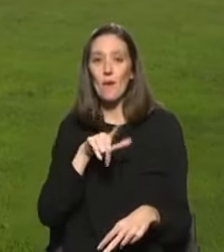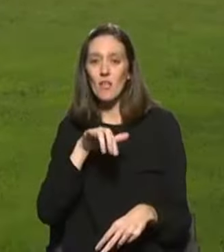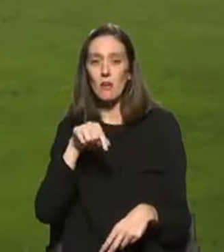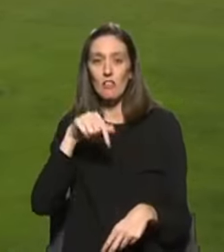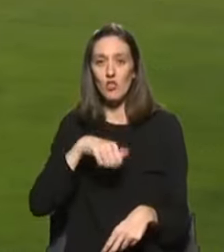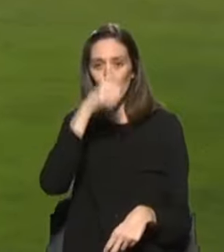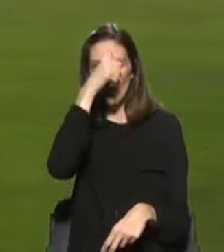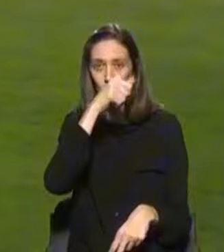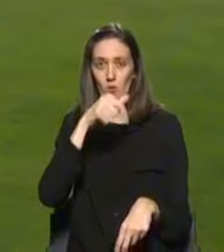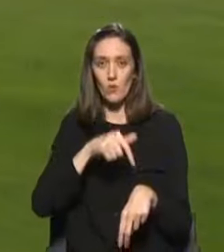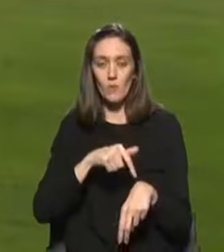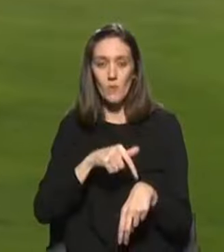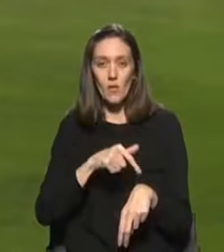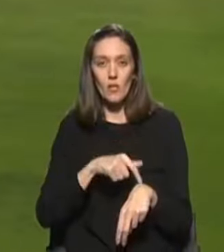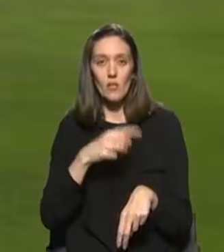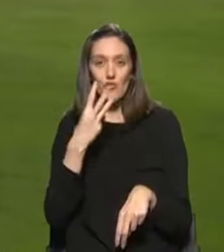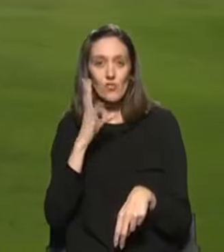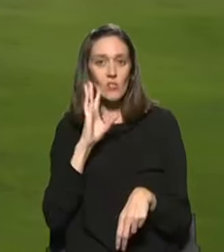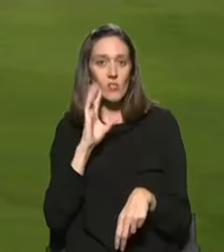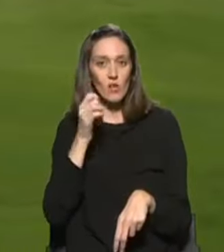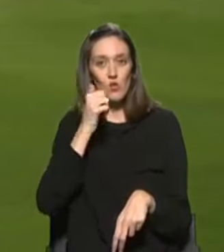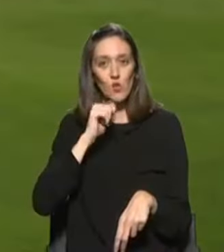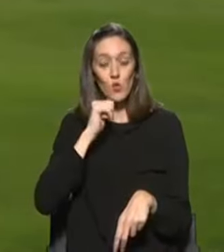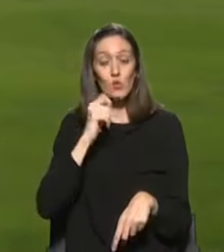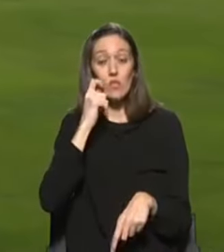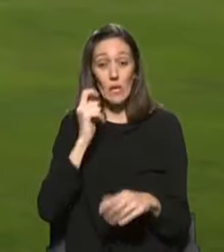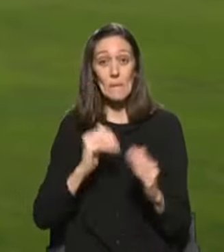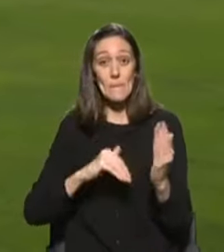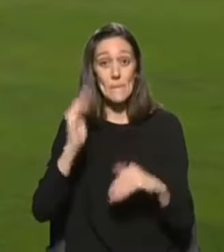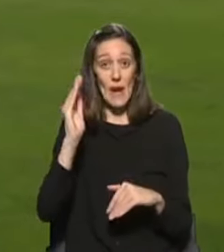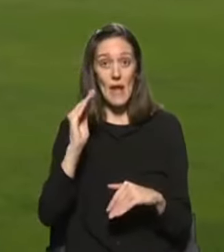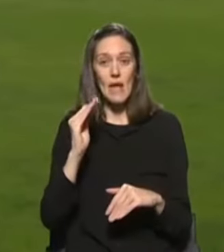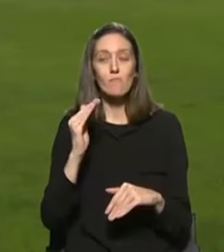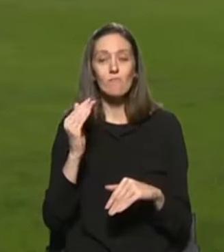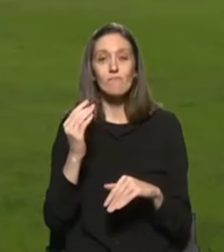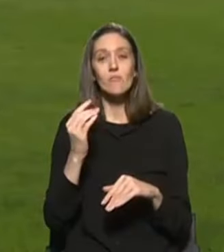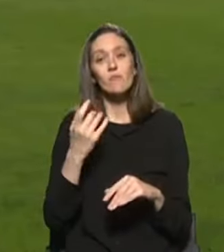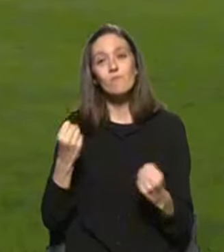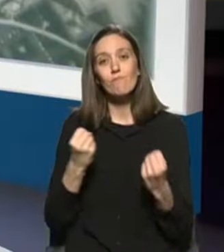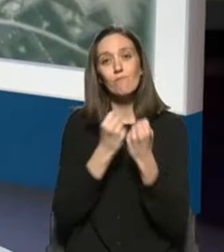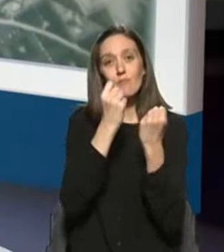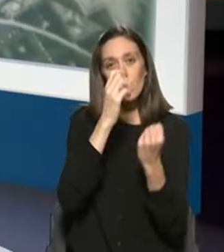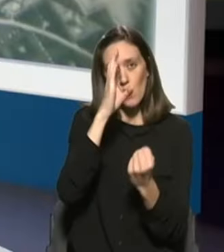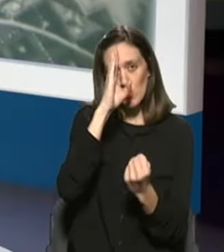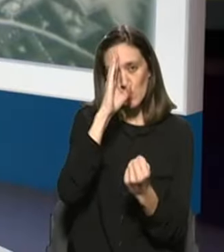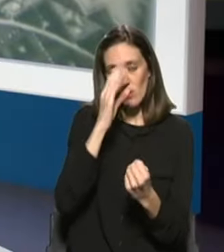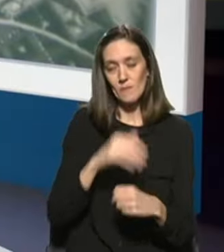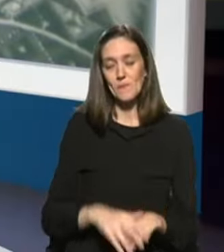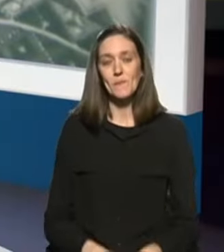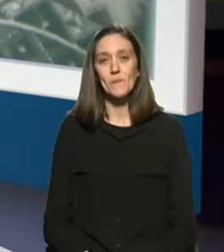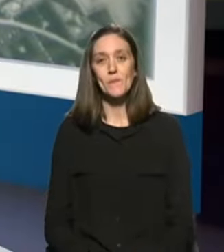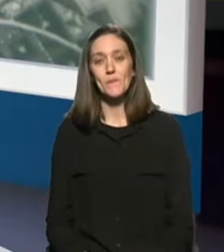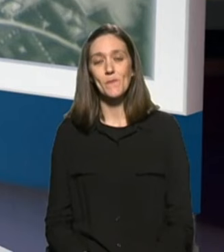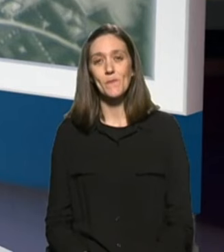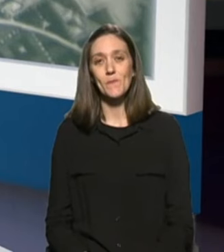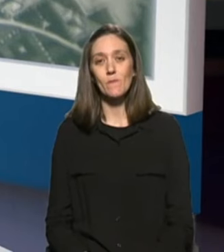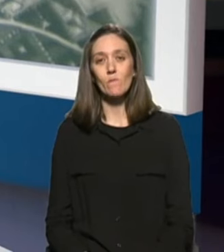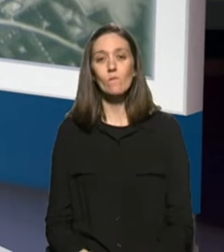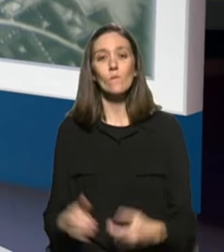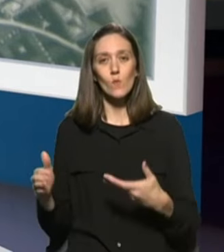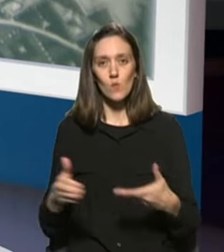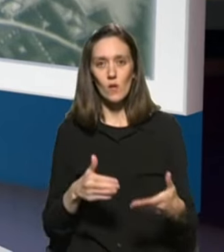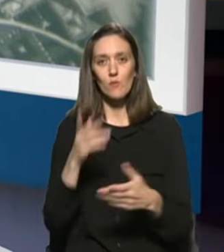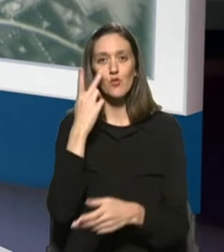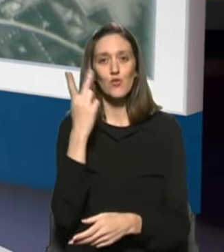horas dos Açores. Quem passar esta eliminatória defronta em Alvalade o Sporting. O percurso de vida de